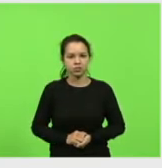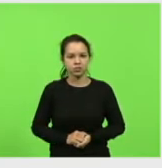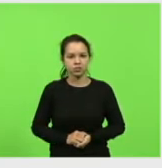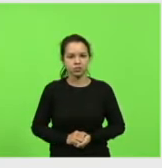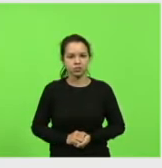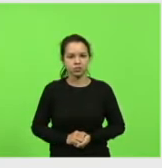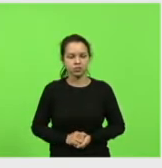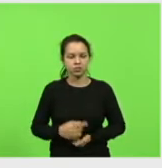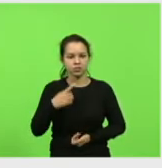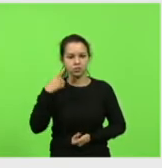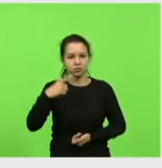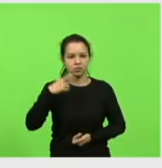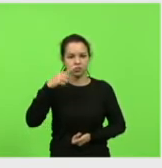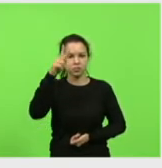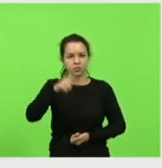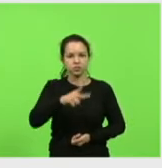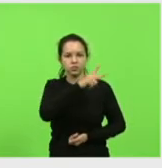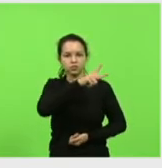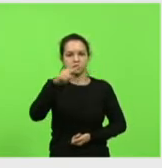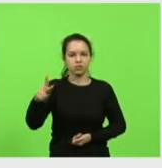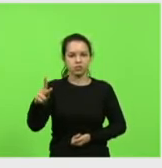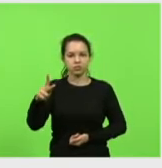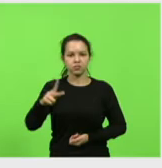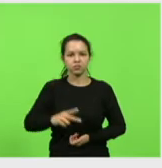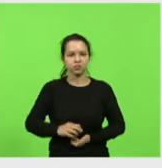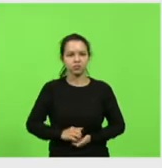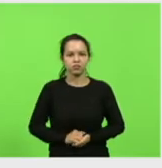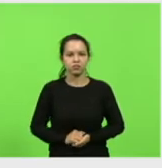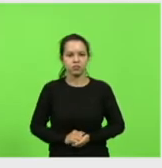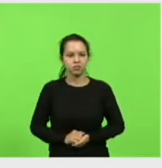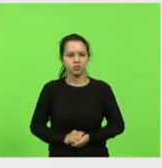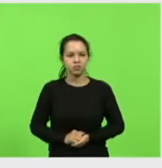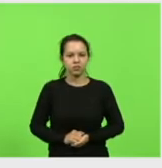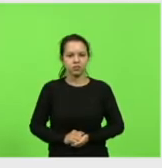Como vota deputado Padre Pedro Baldiceira.